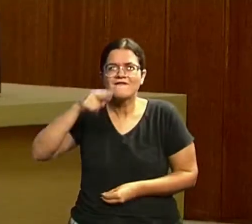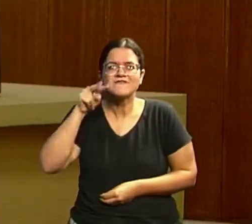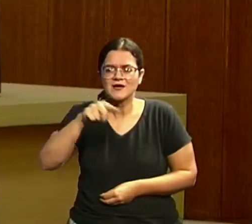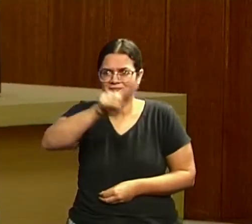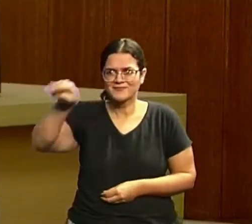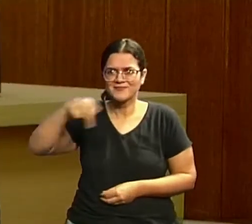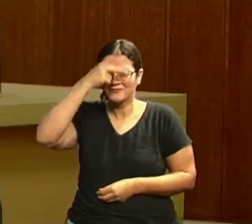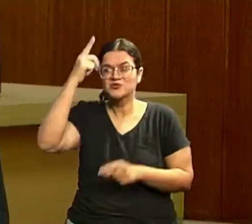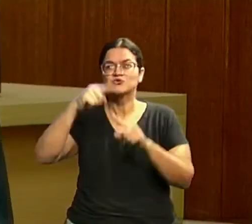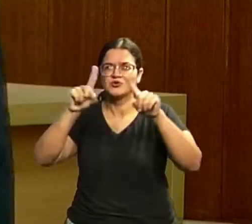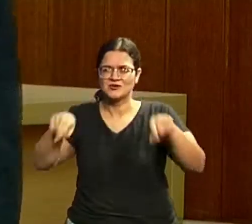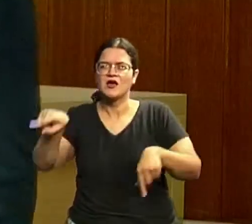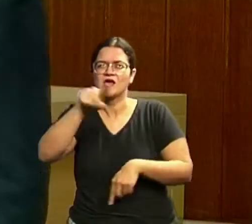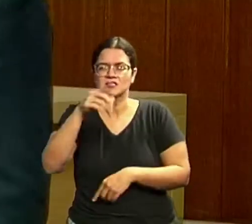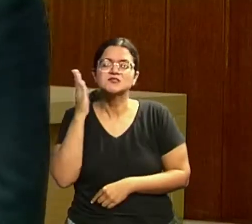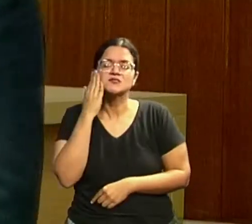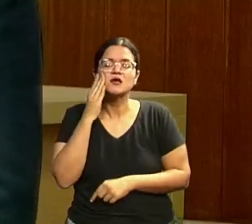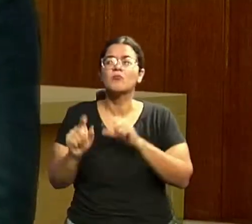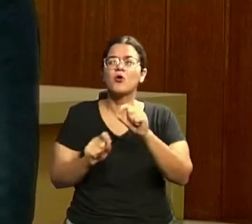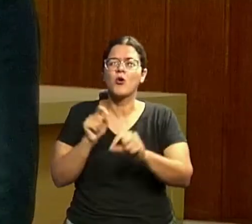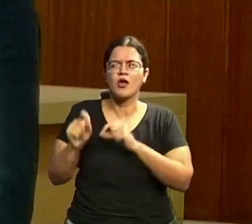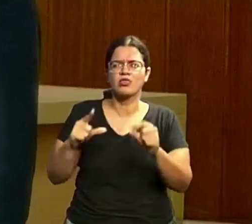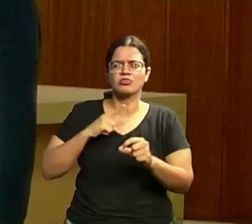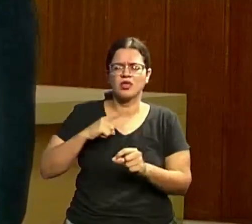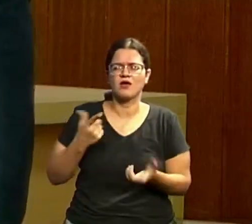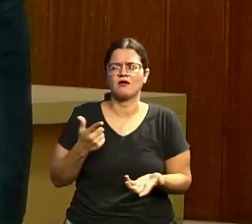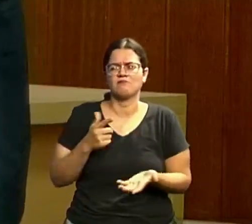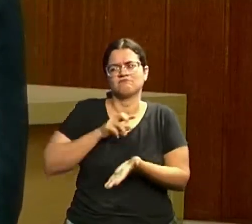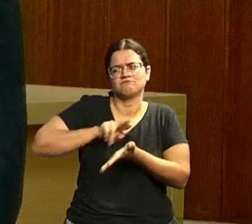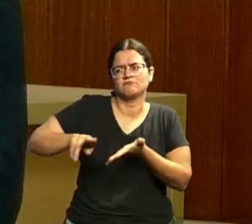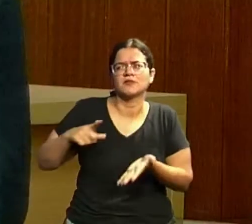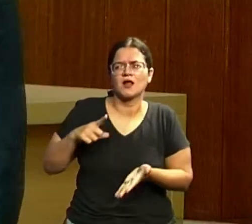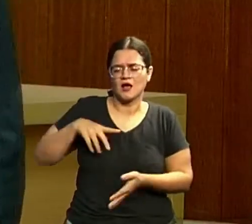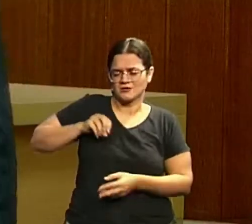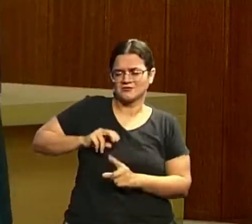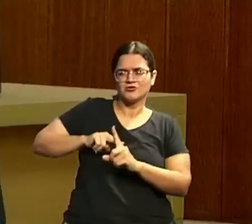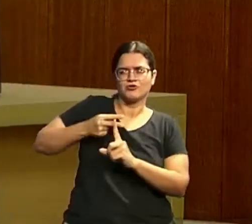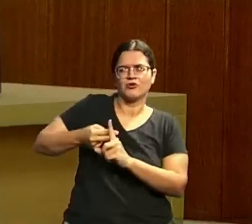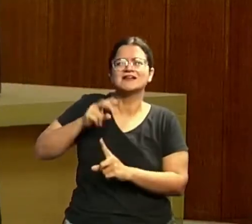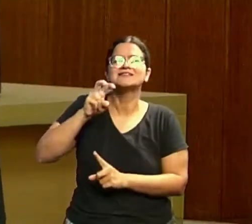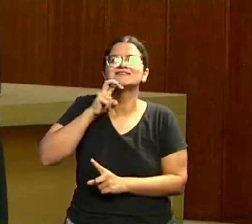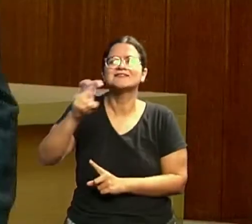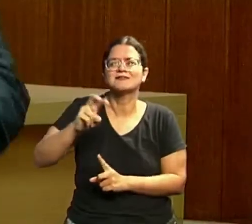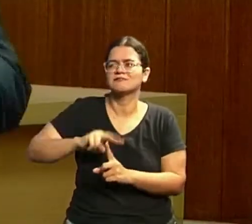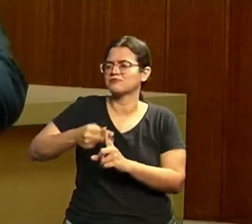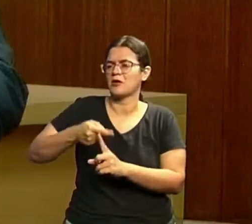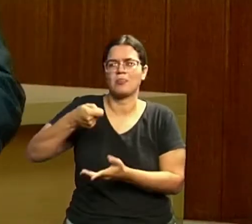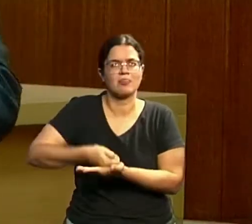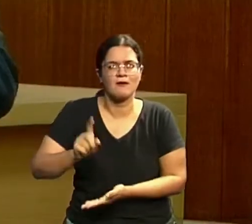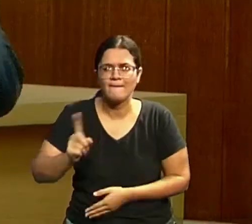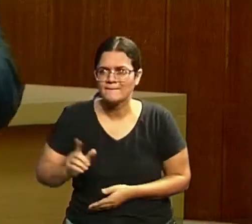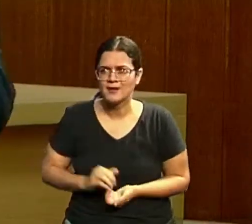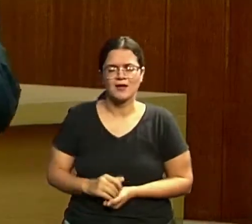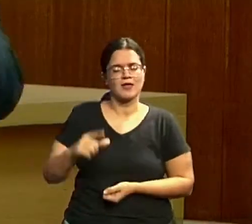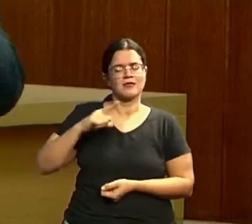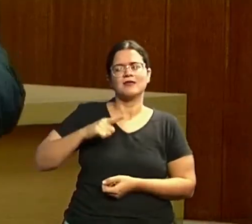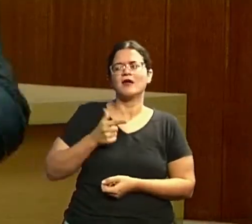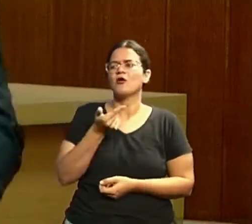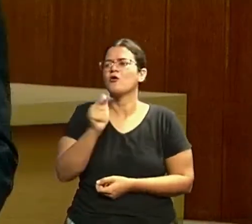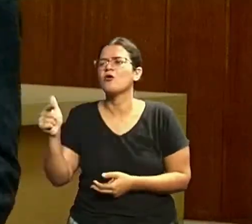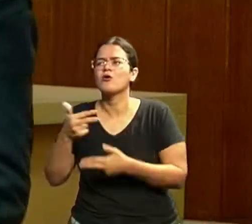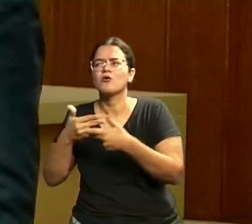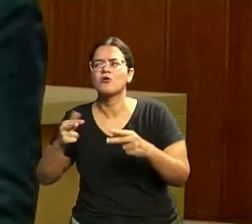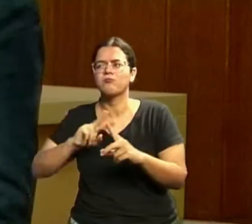público aqui sabe o que eu vou falar, considerando ainda que quinquênios não estão sendo pagos, tem progressões para